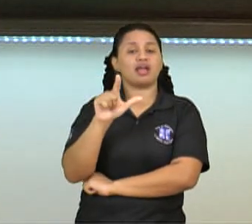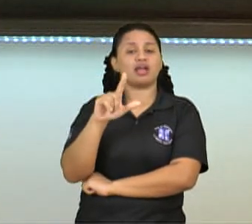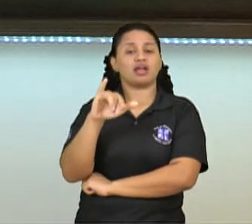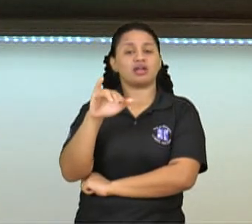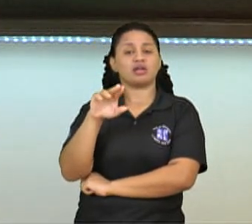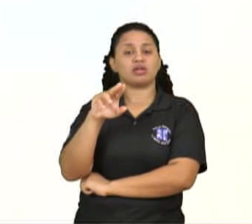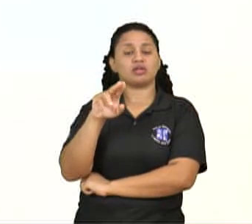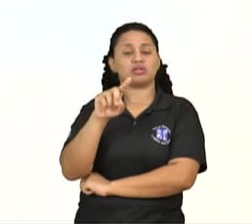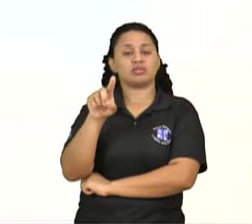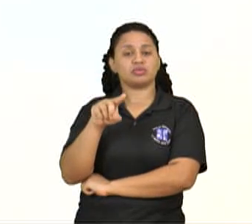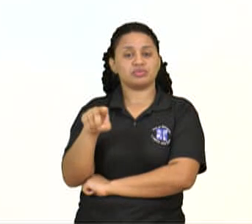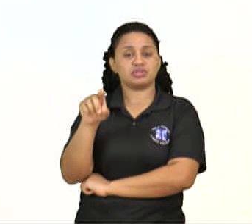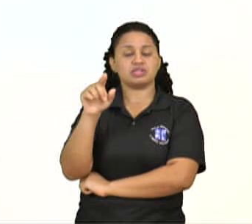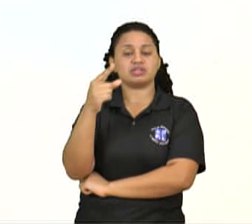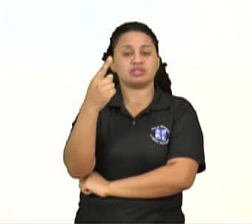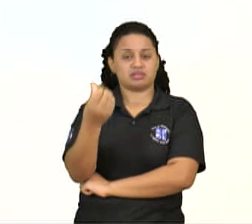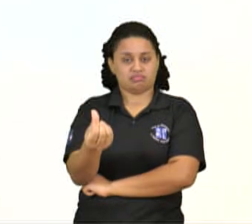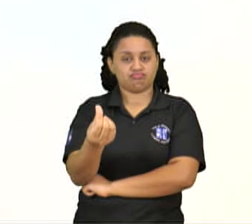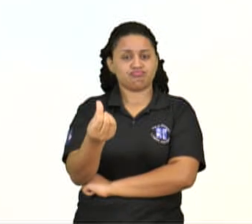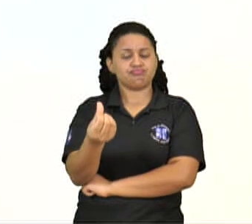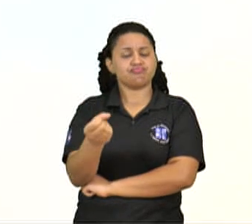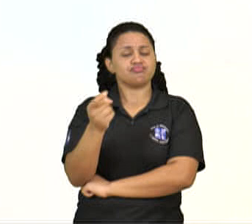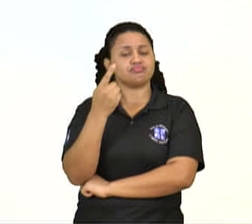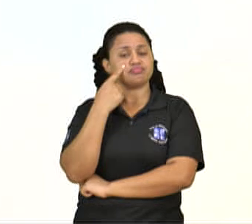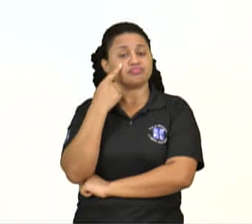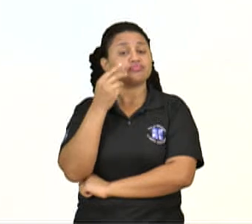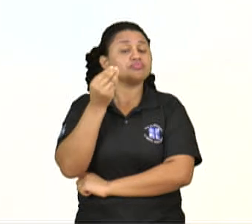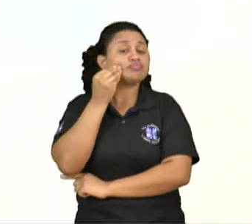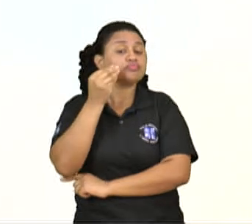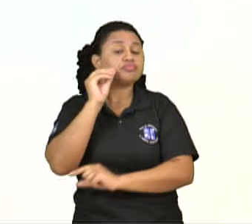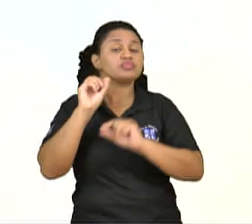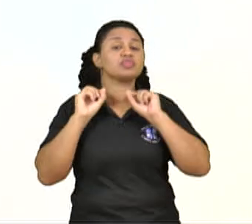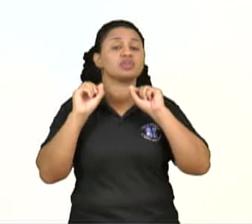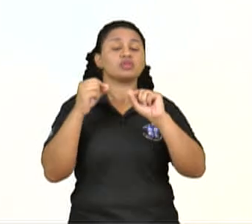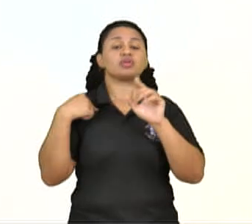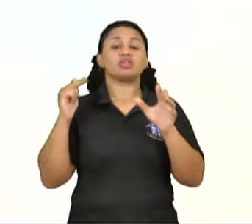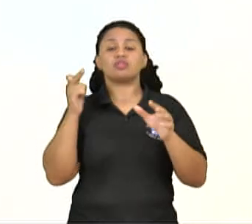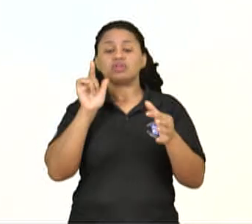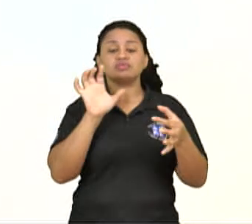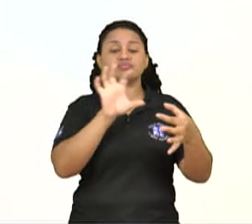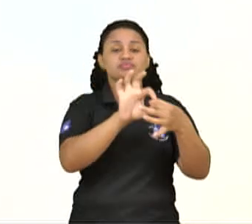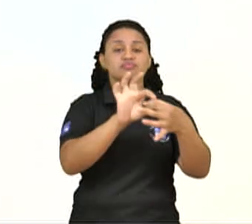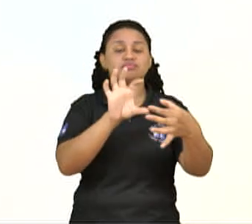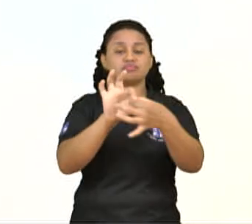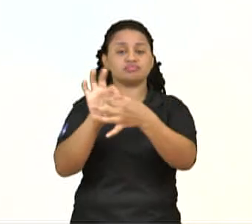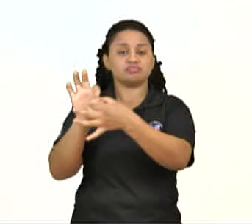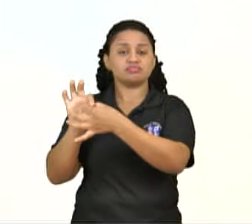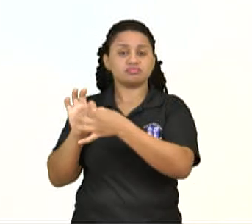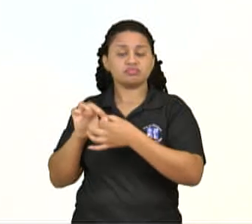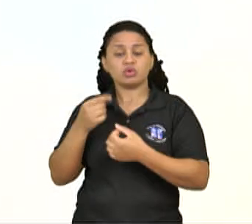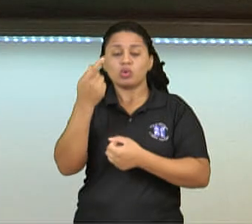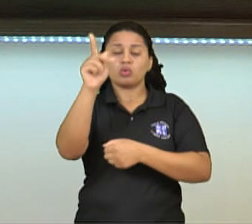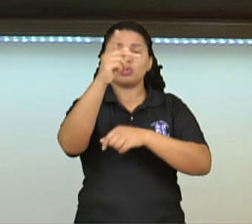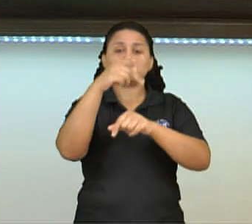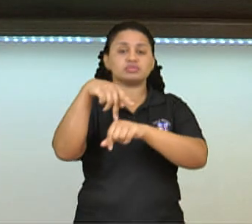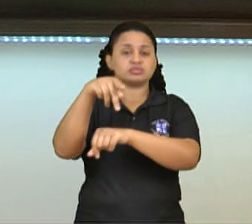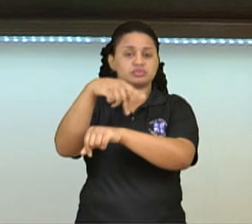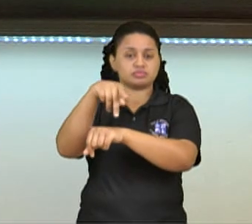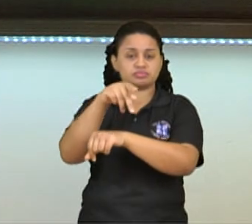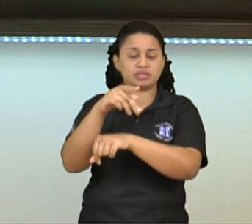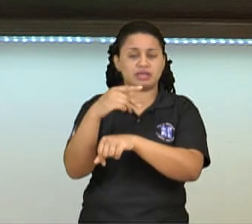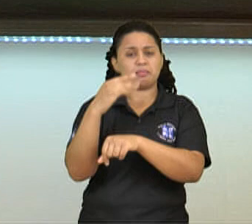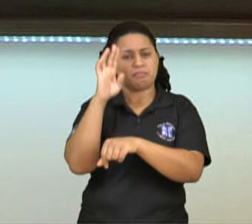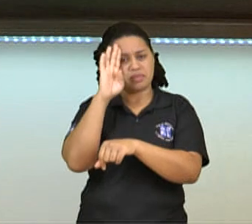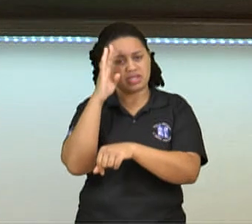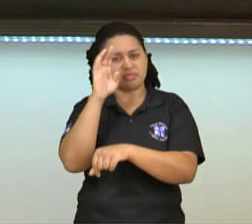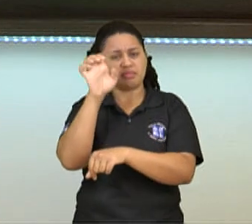vai ver que ele vai tentar, na verdade, realizar alianças com monarquias estrangeiras, principalmente as nações